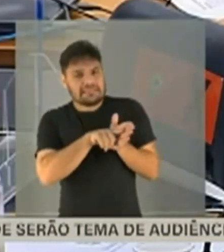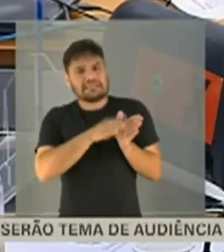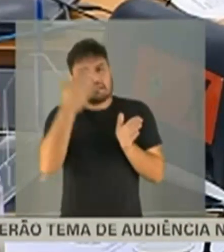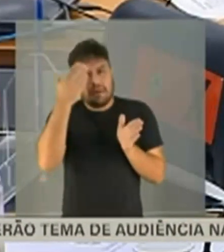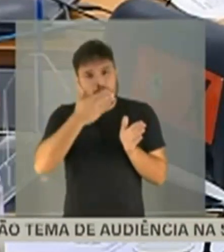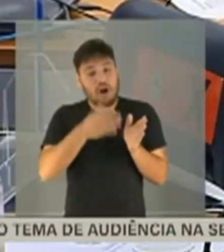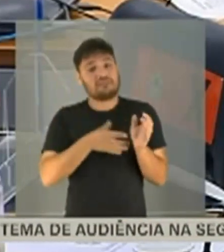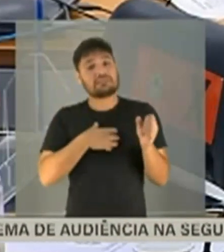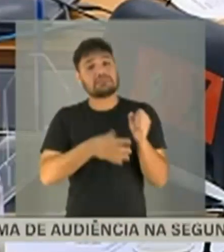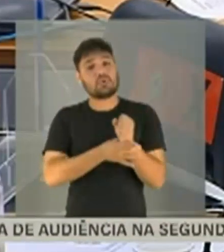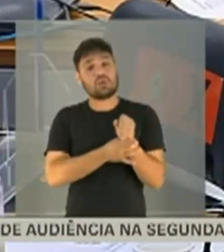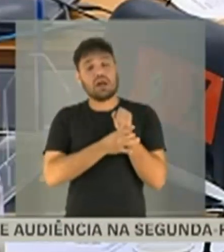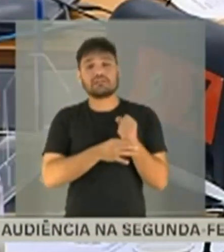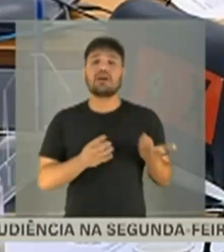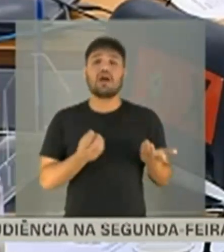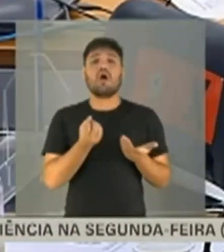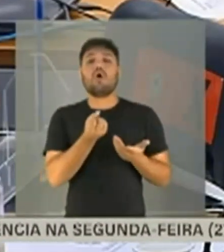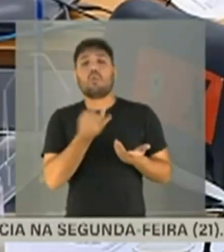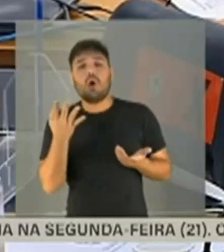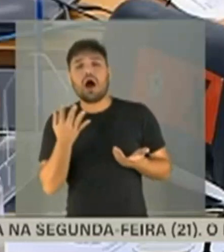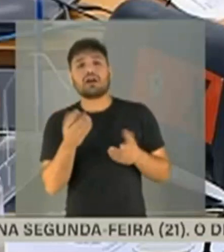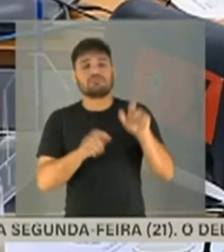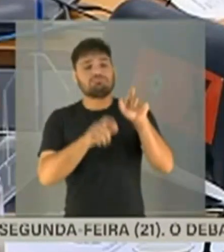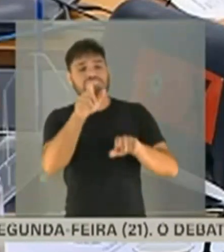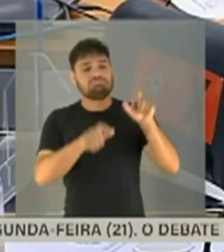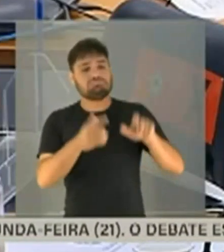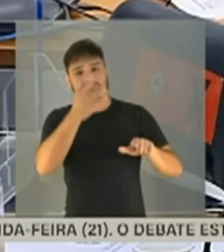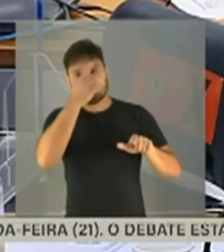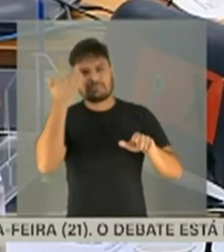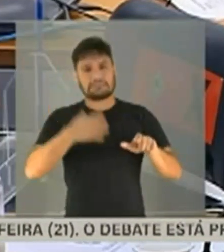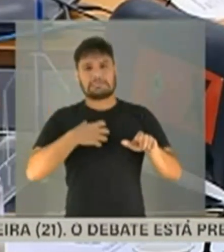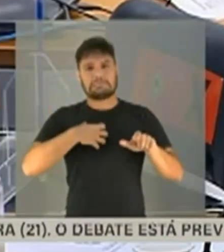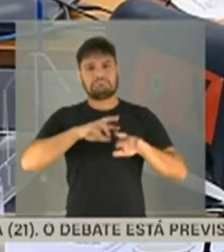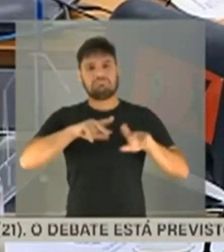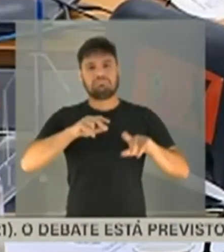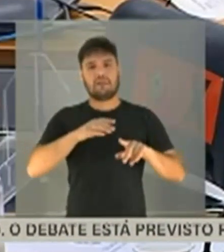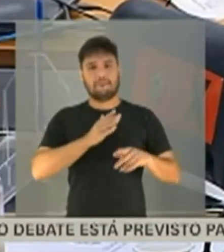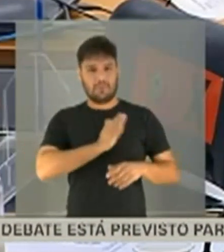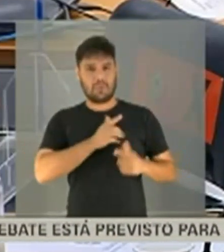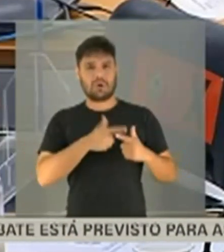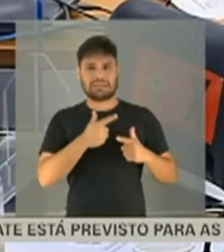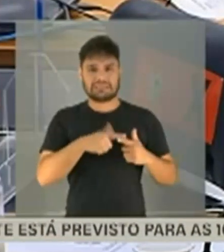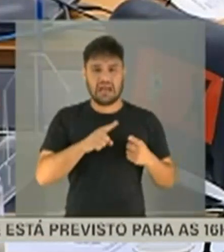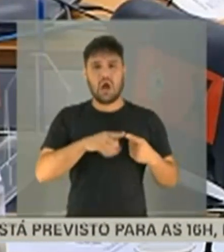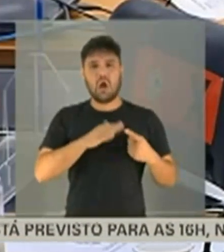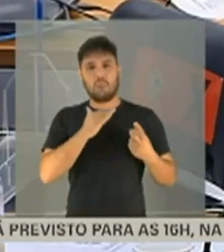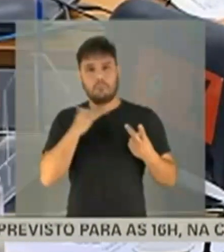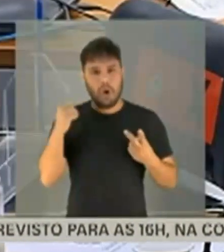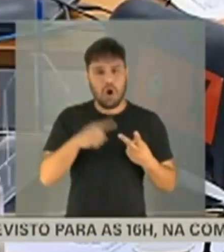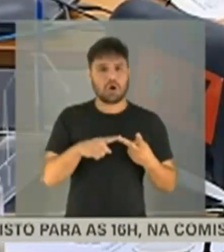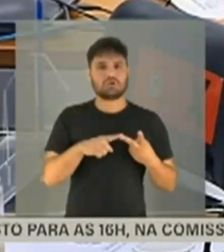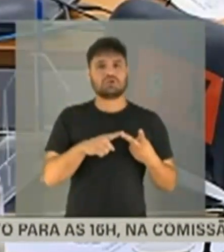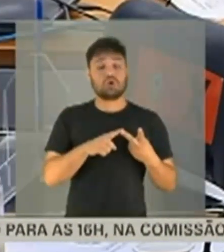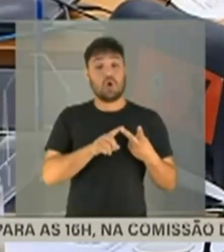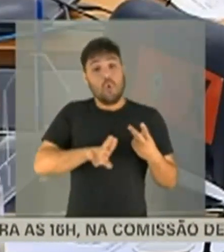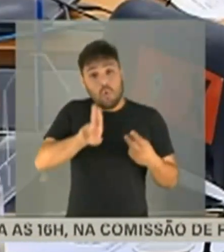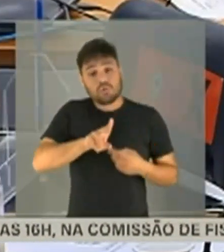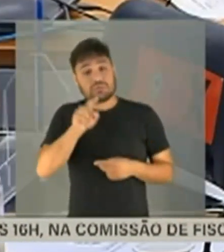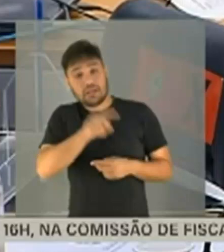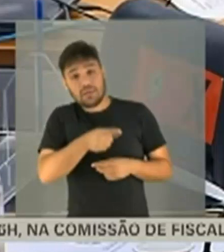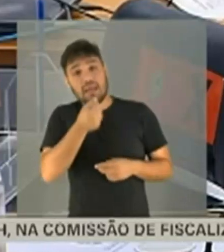sua segurança? Quantos casos de reações adversas, arritmias, óbitos por algum